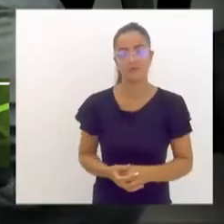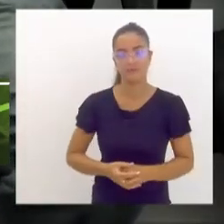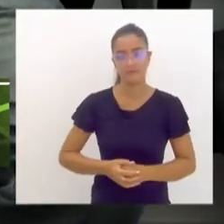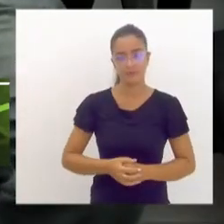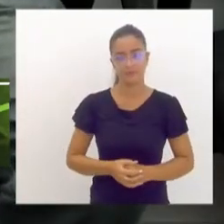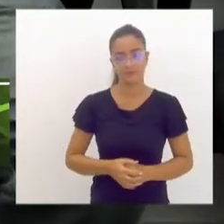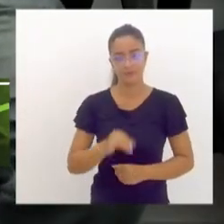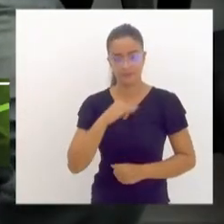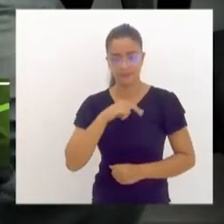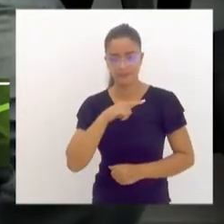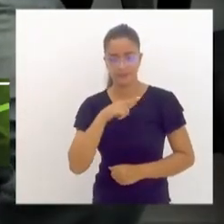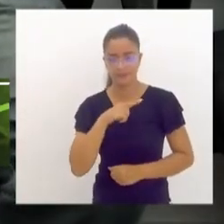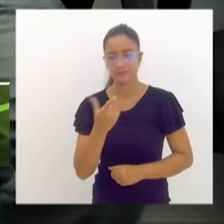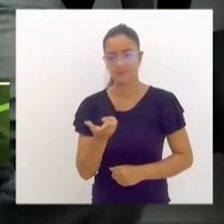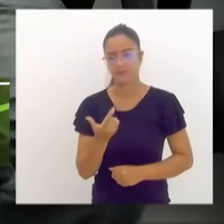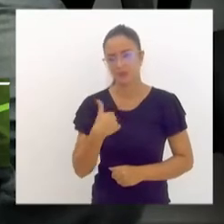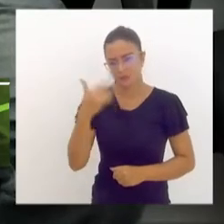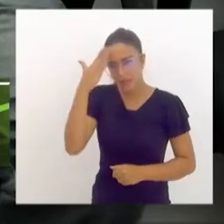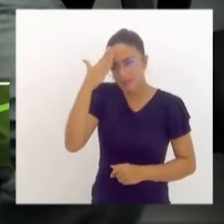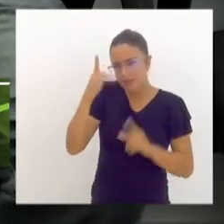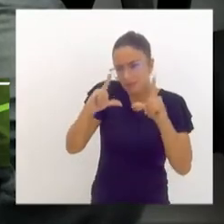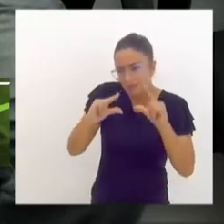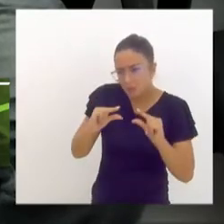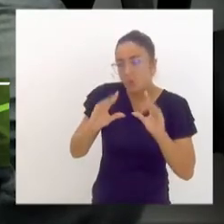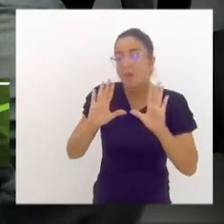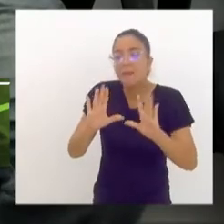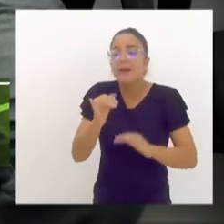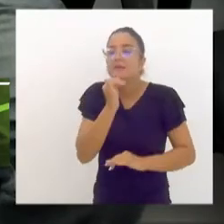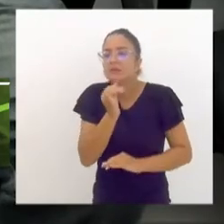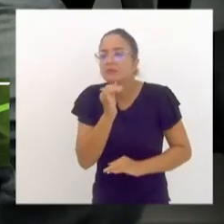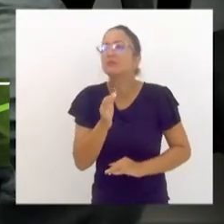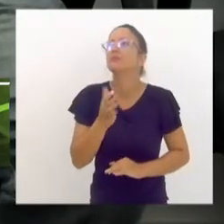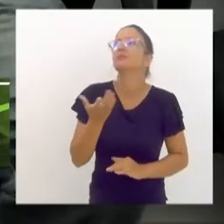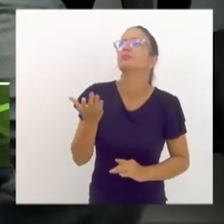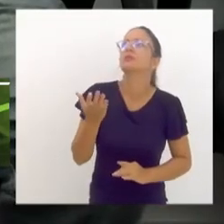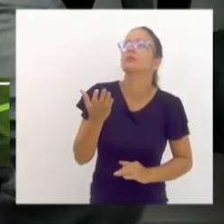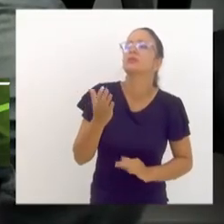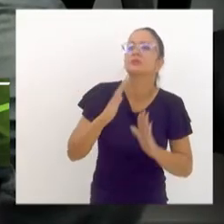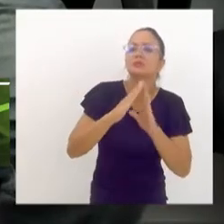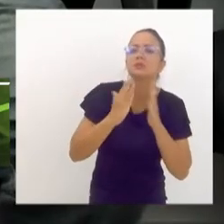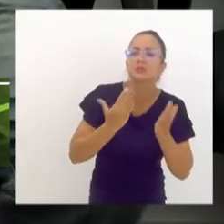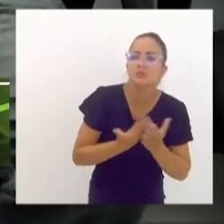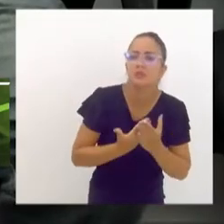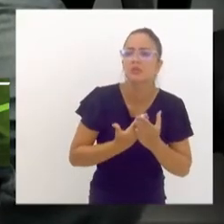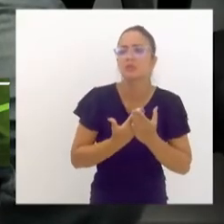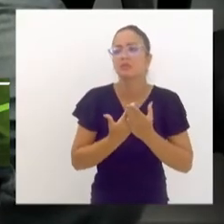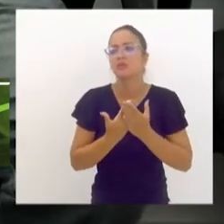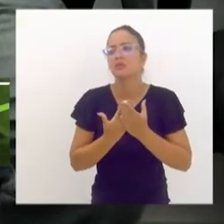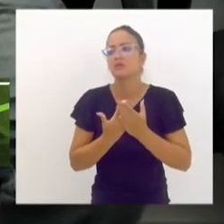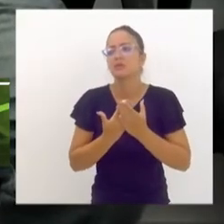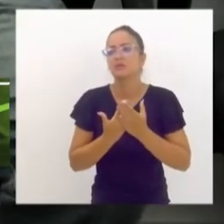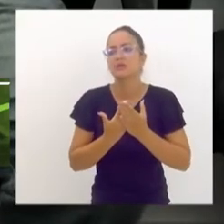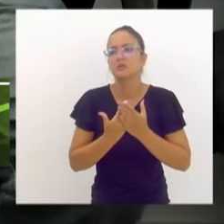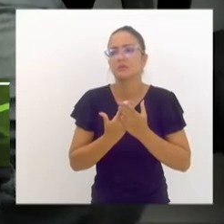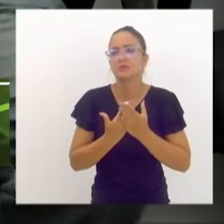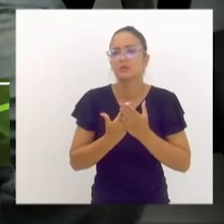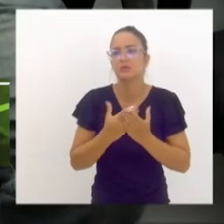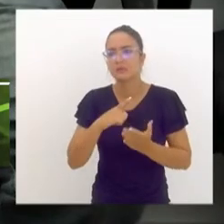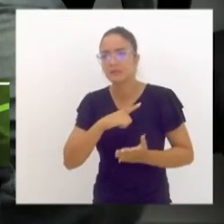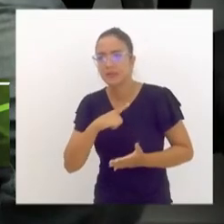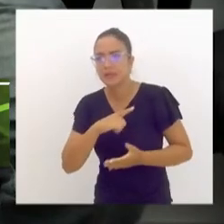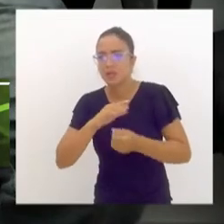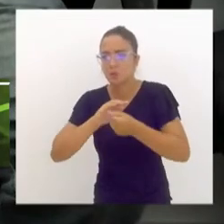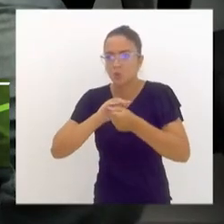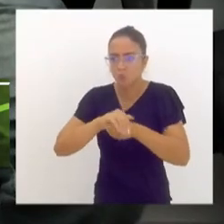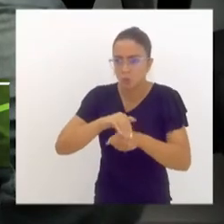sei que nós diminuímos bastante, mas qual a situação das escolas compartilhadas de ensino